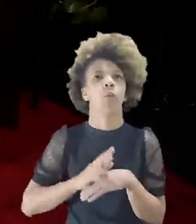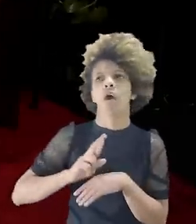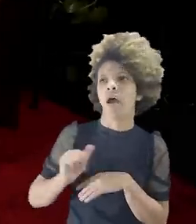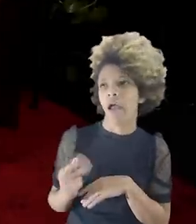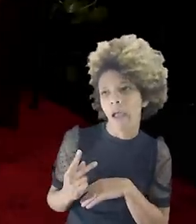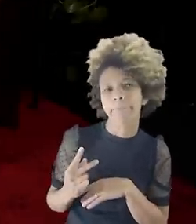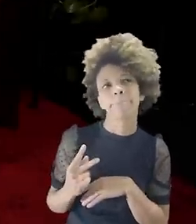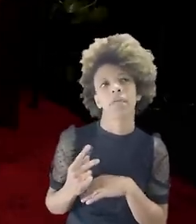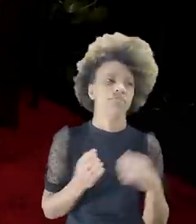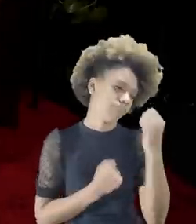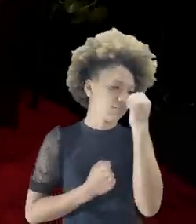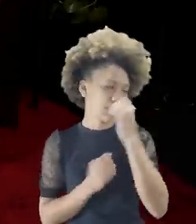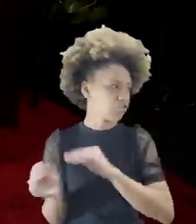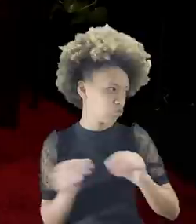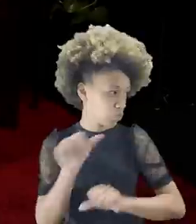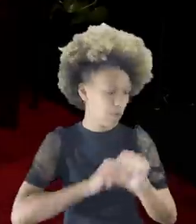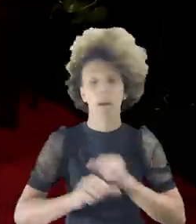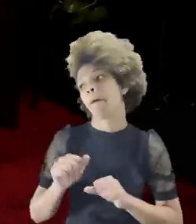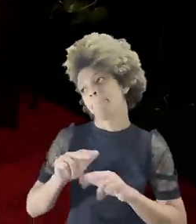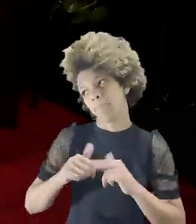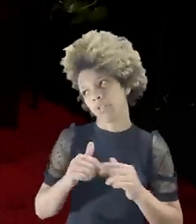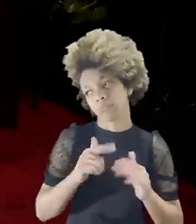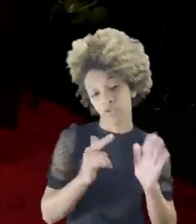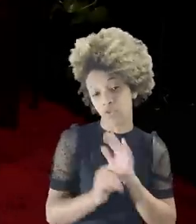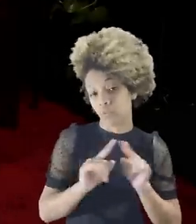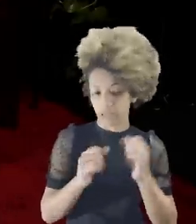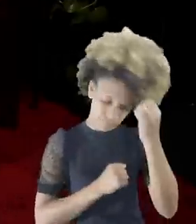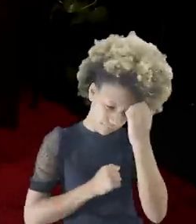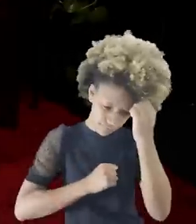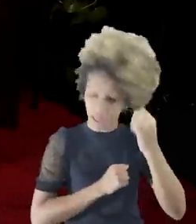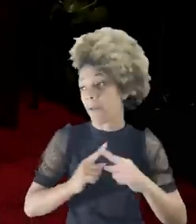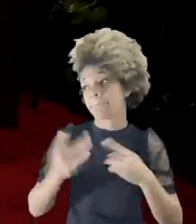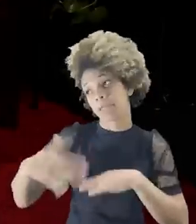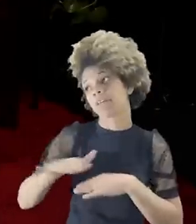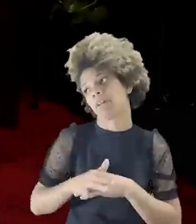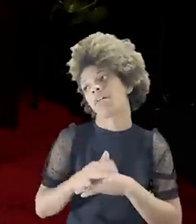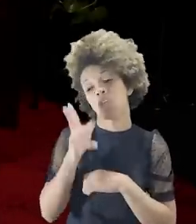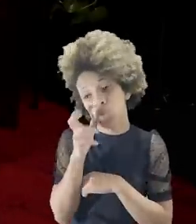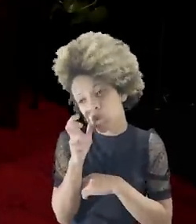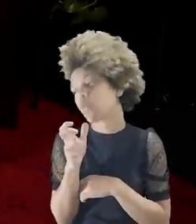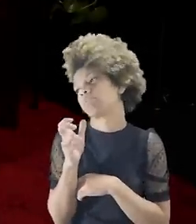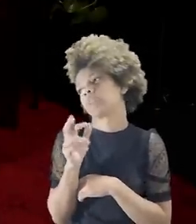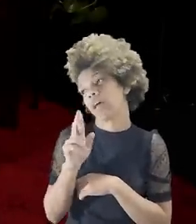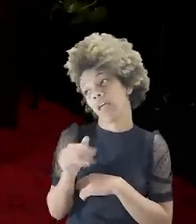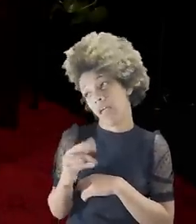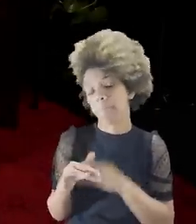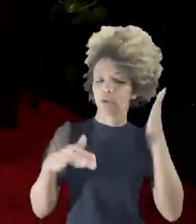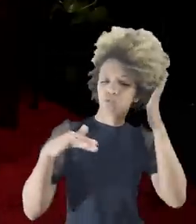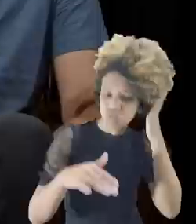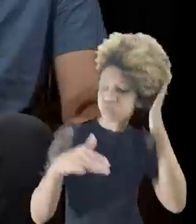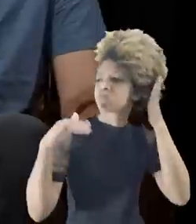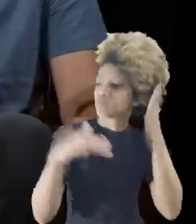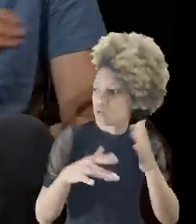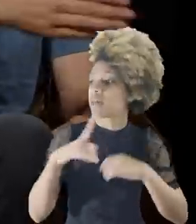rap em vez de sertanejo então por isso que eu fujo um pouco sertanejo mas a galera escuta rap é isso né É e tem